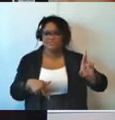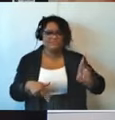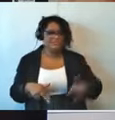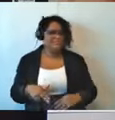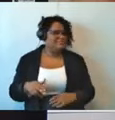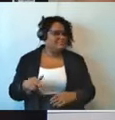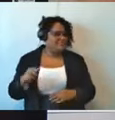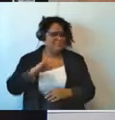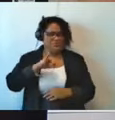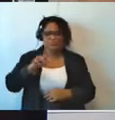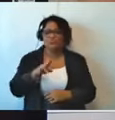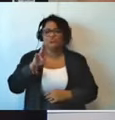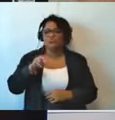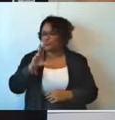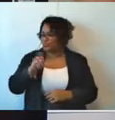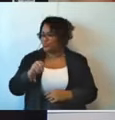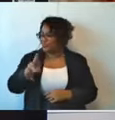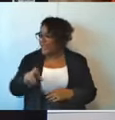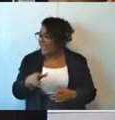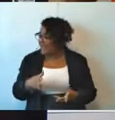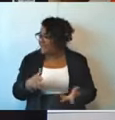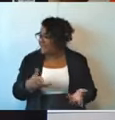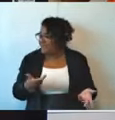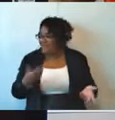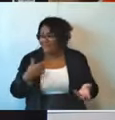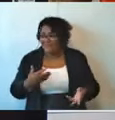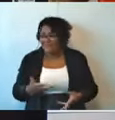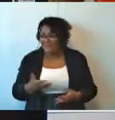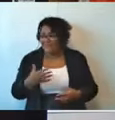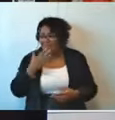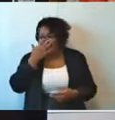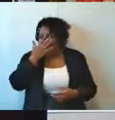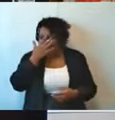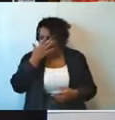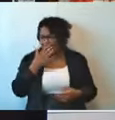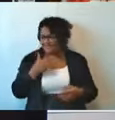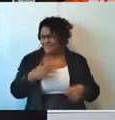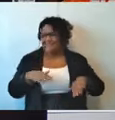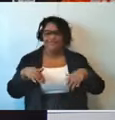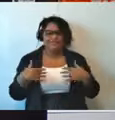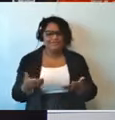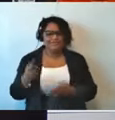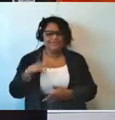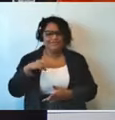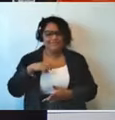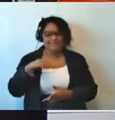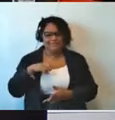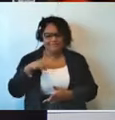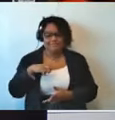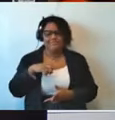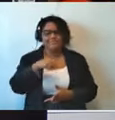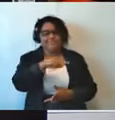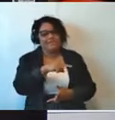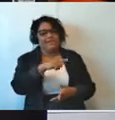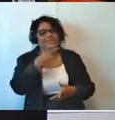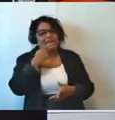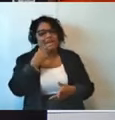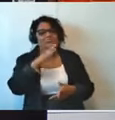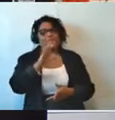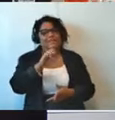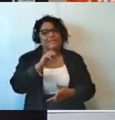o Júnior trouxe essa hipótese mesmo da Tereza Cristina, então eu já passo a bola para ele comentar sobre isso, dentro da visão de